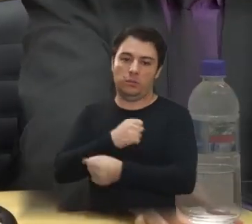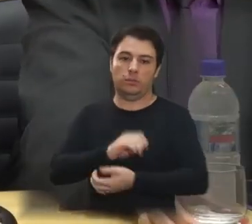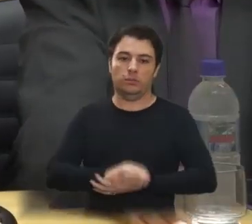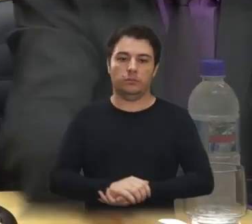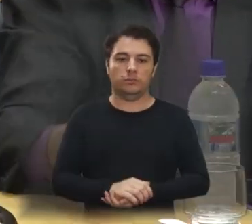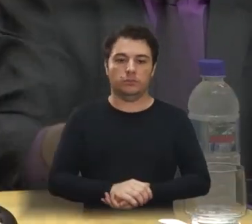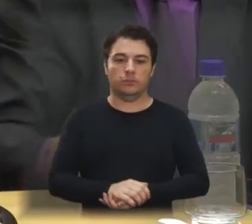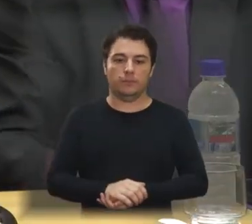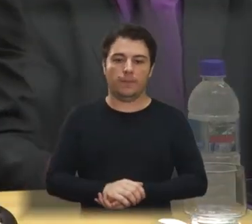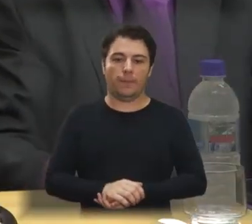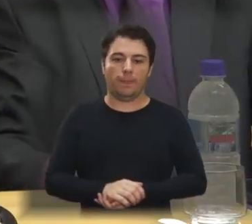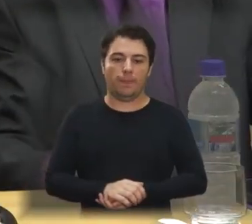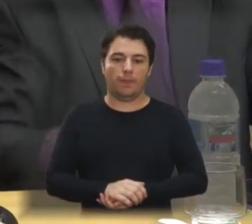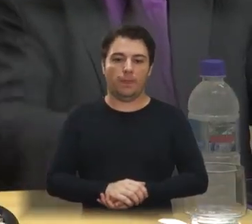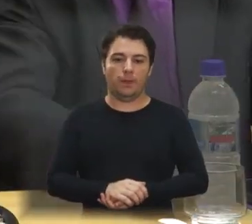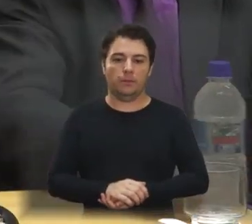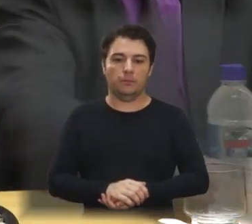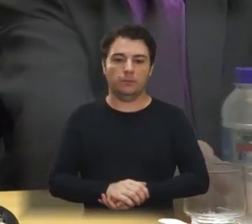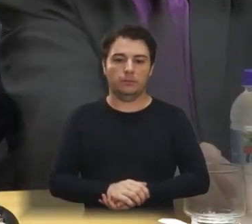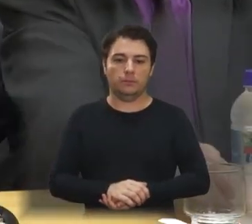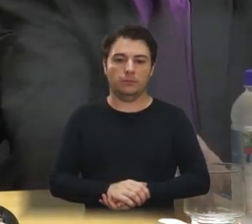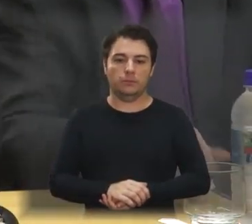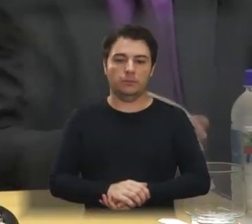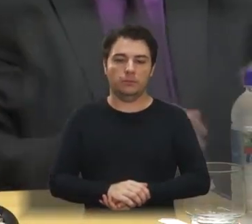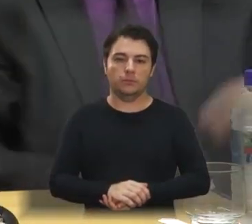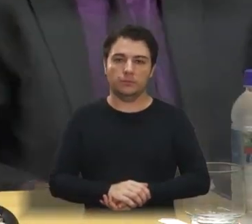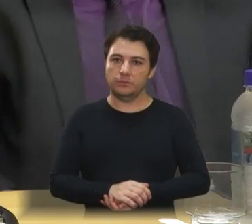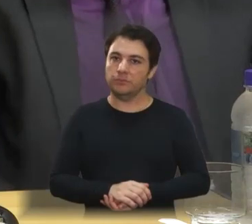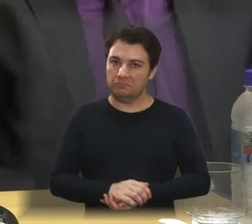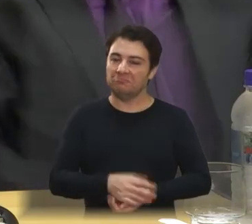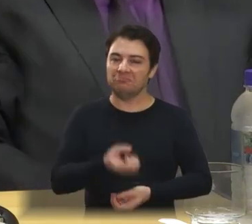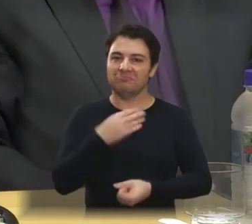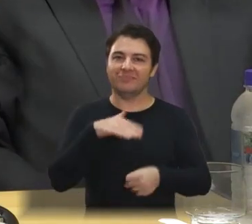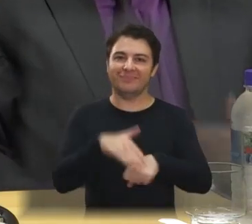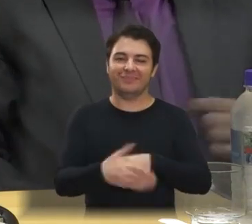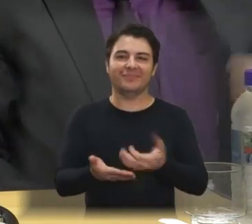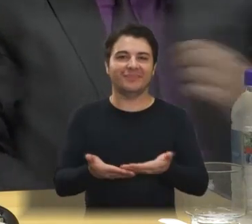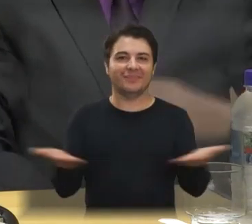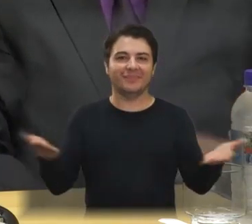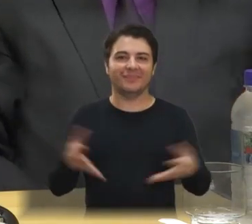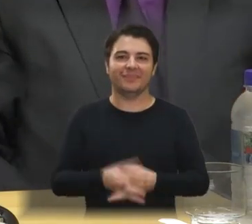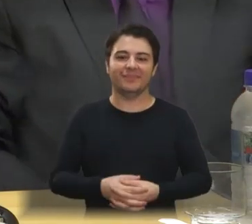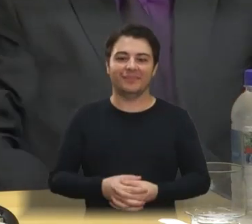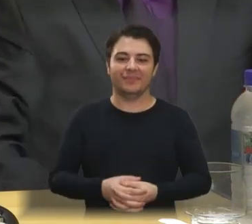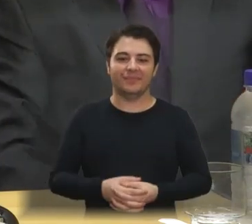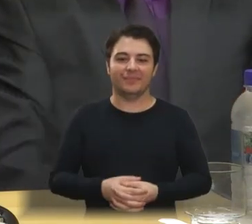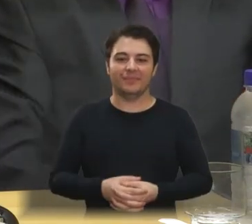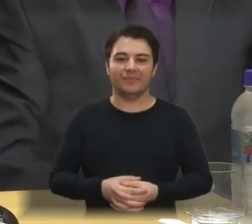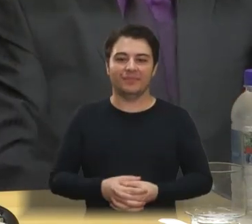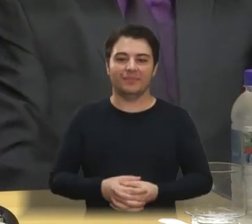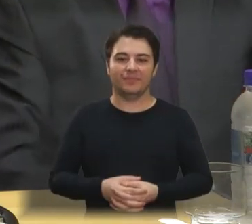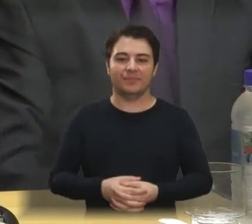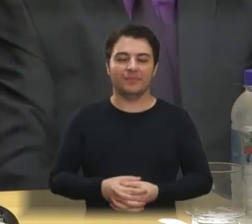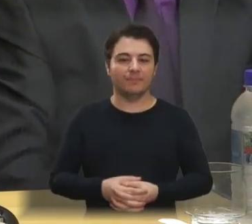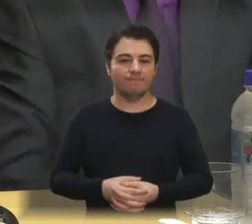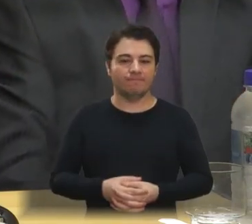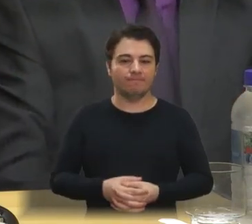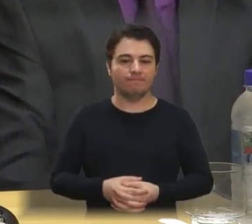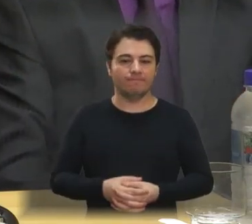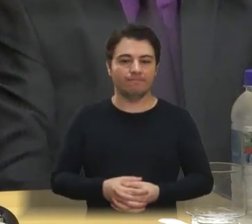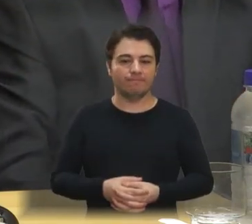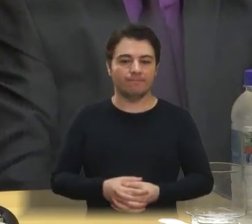e já Oi boa noite a todos a Secretaria de obras estão